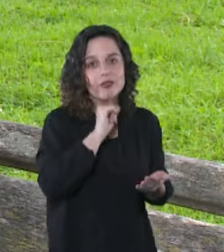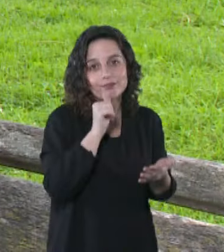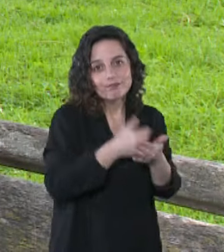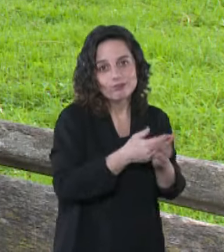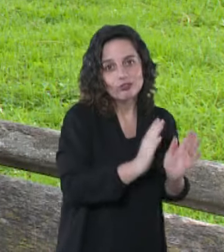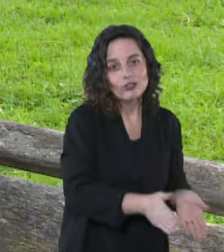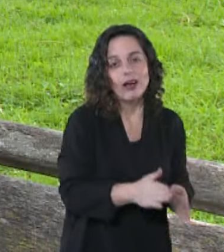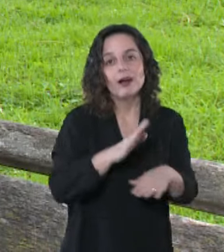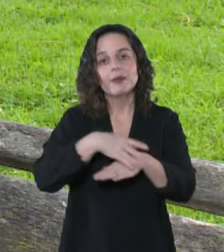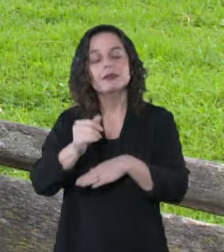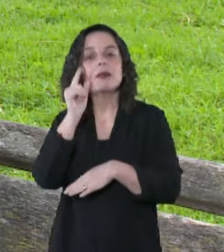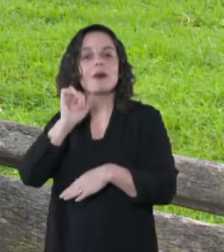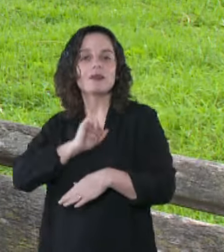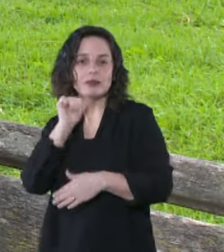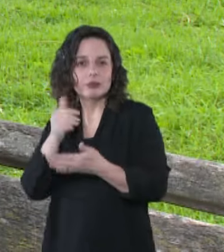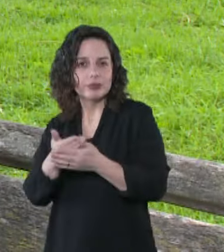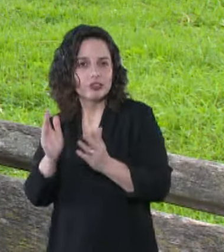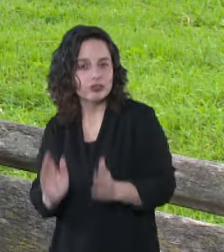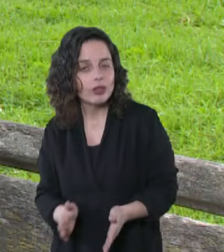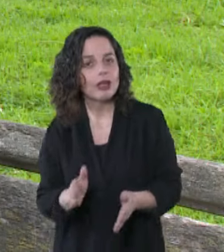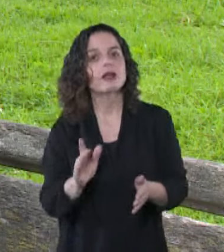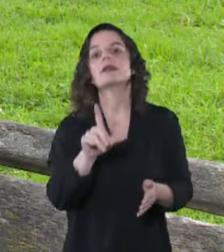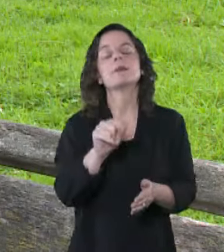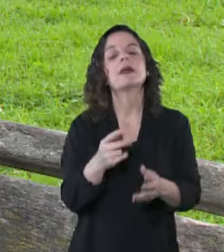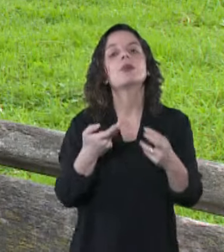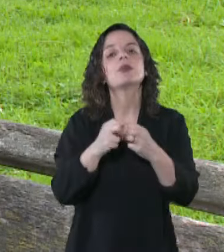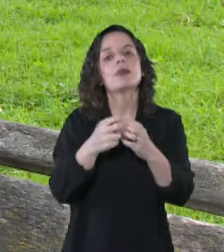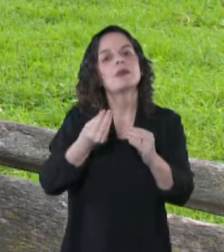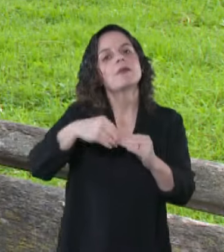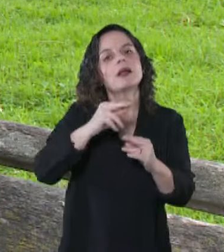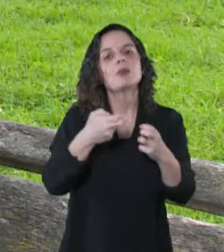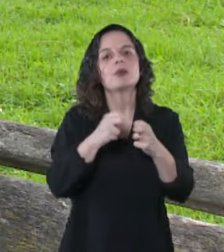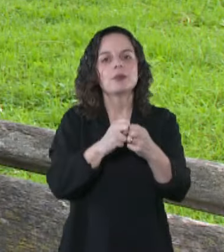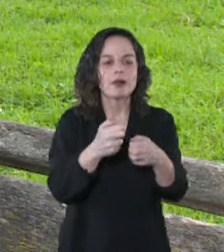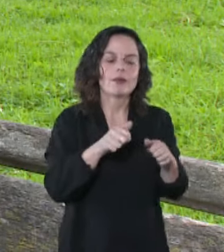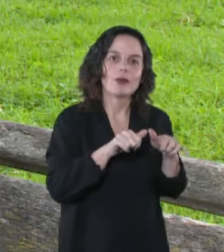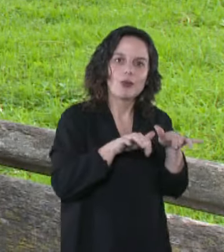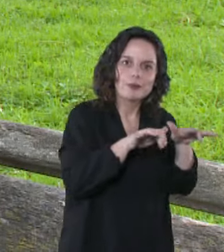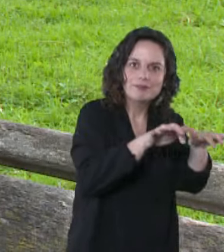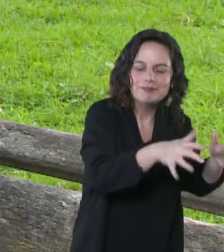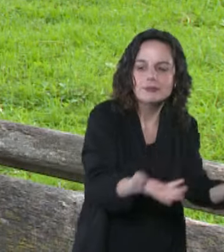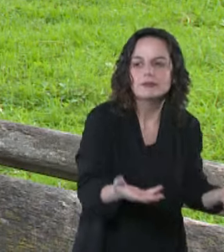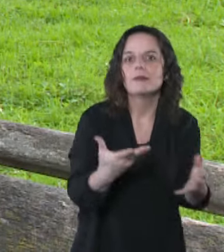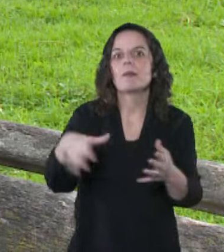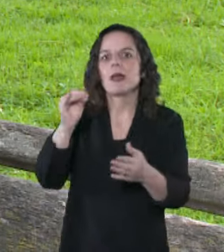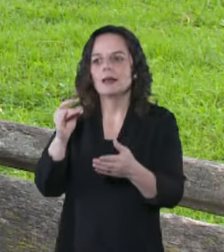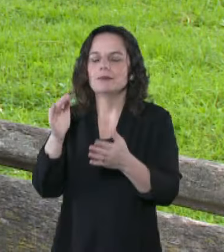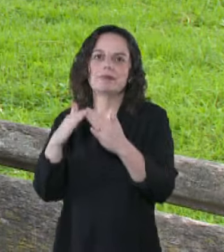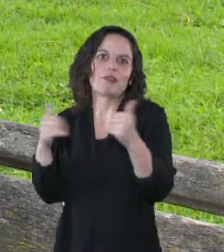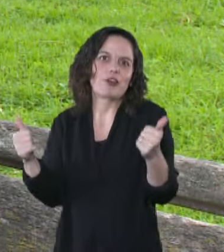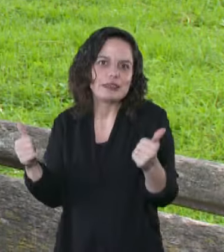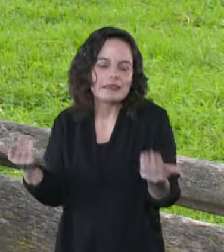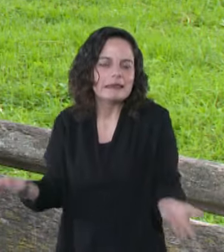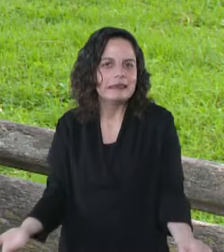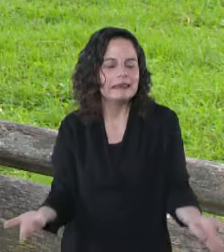pai. E passei por um problema oncológico, tive um divórcio, e quando um dia parei, olhei para mim e